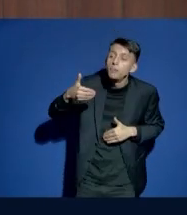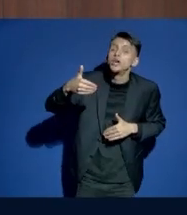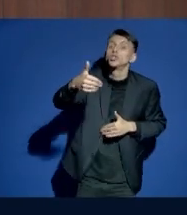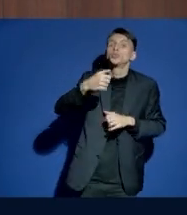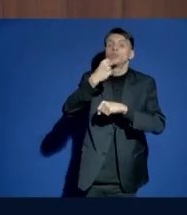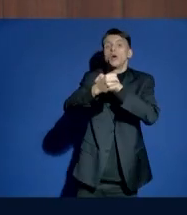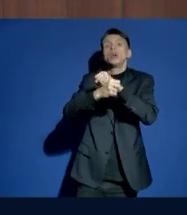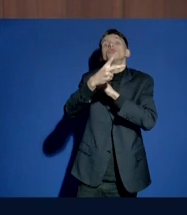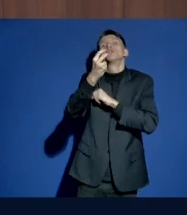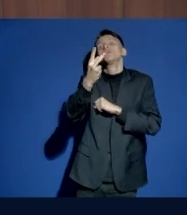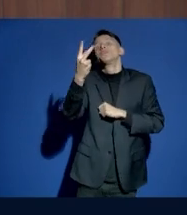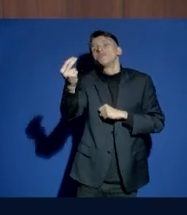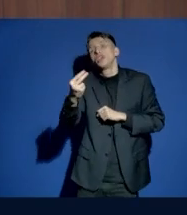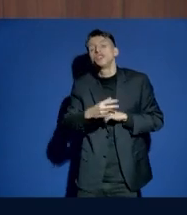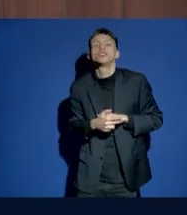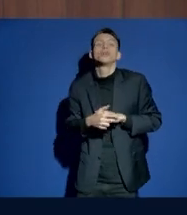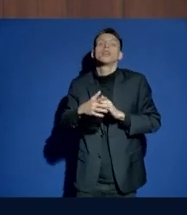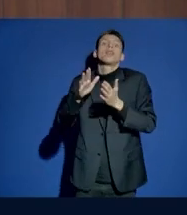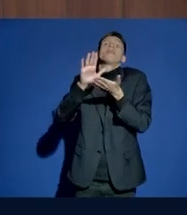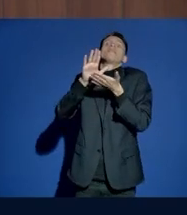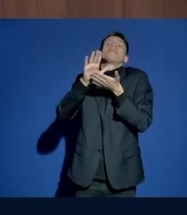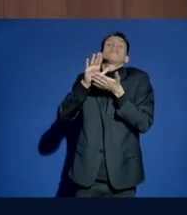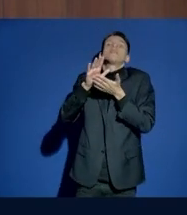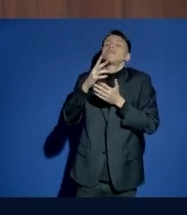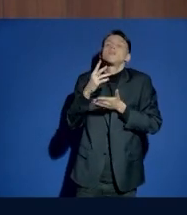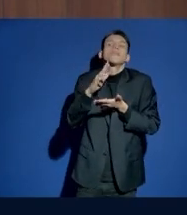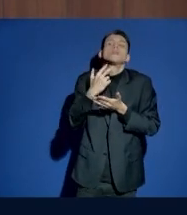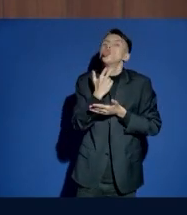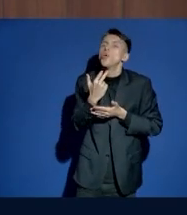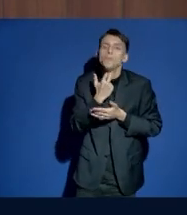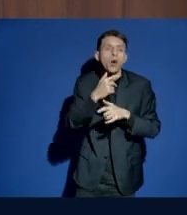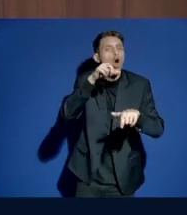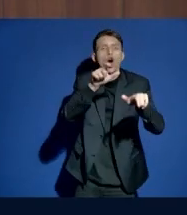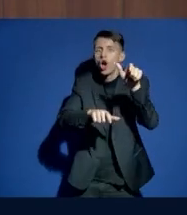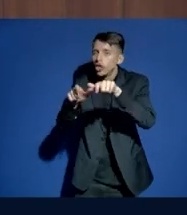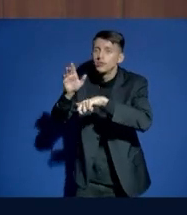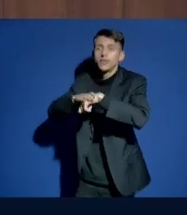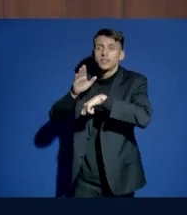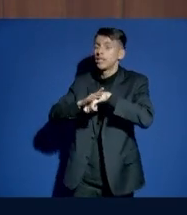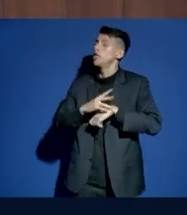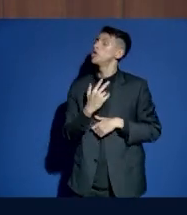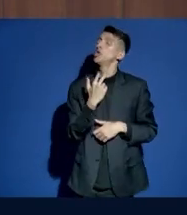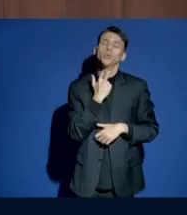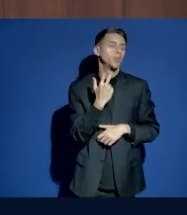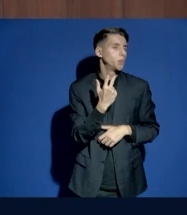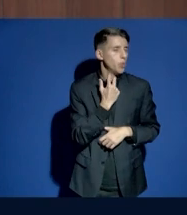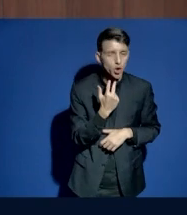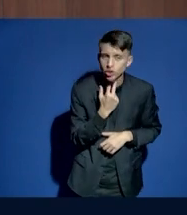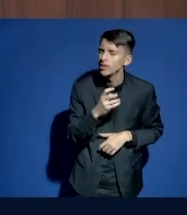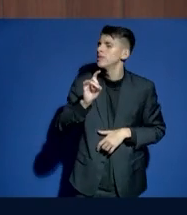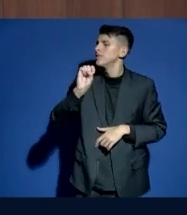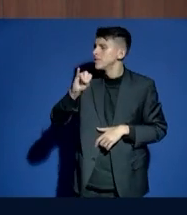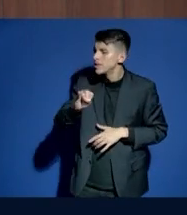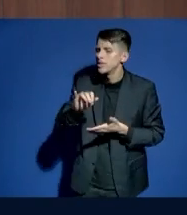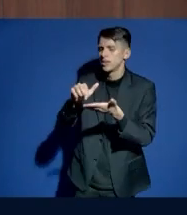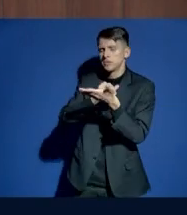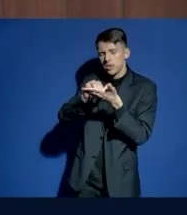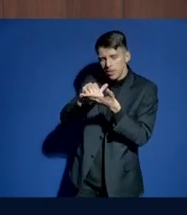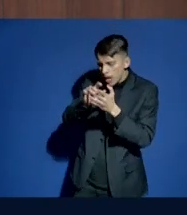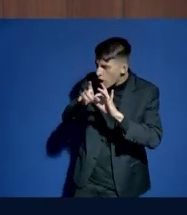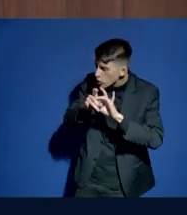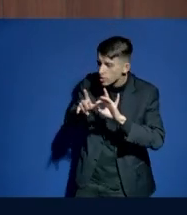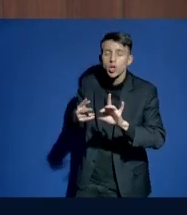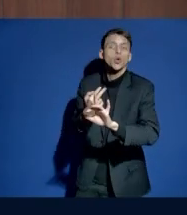de 2020 ninguém pode mais nem com autorização da secretaria do